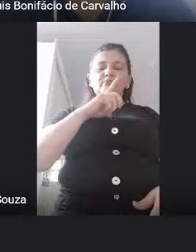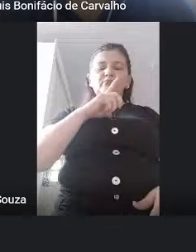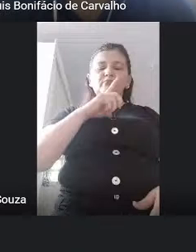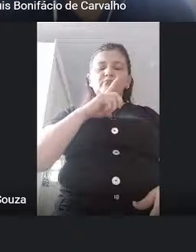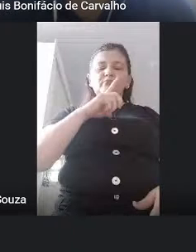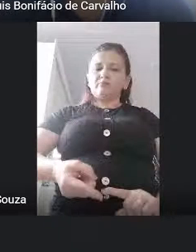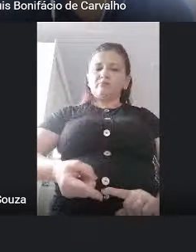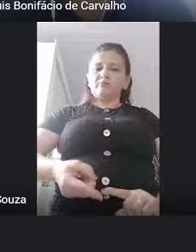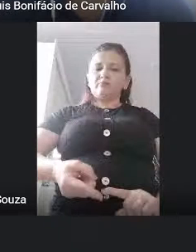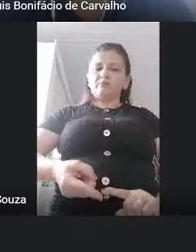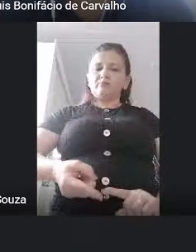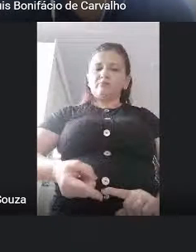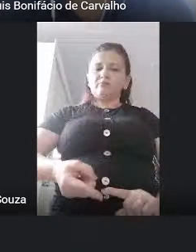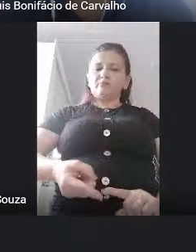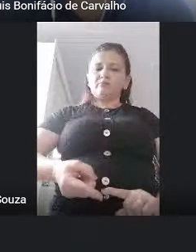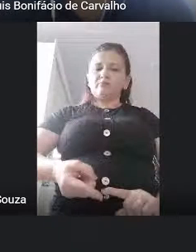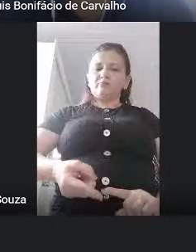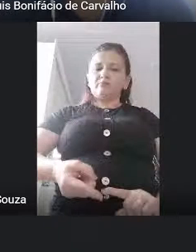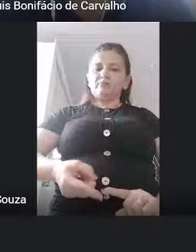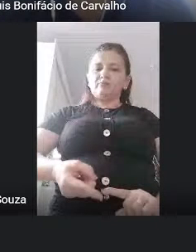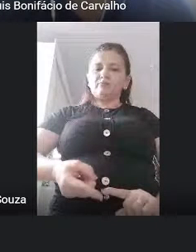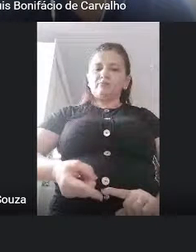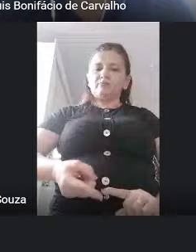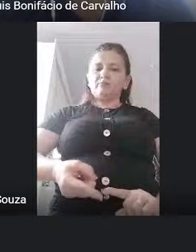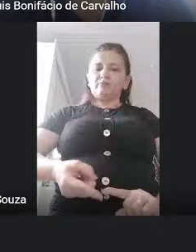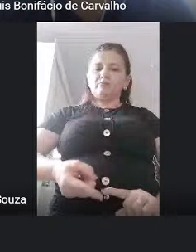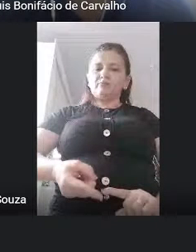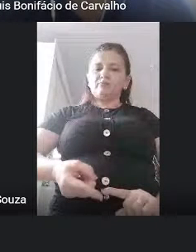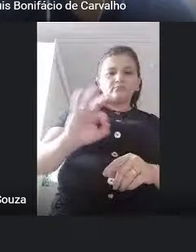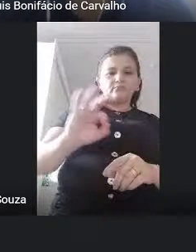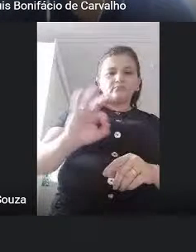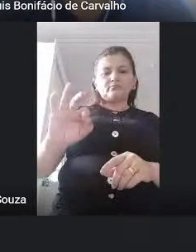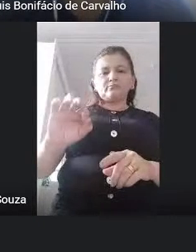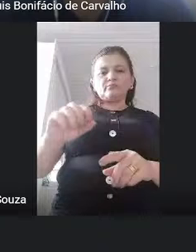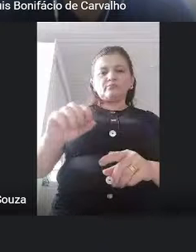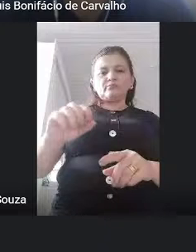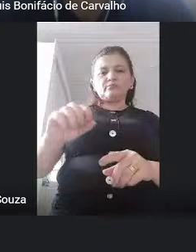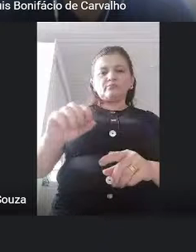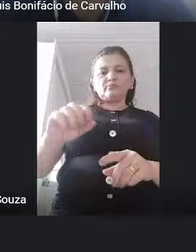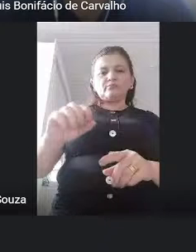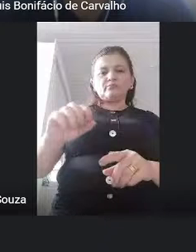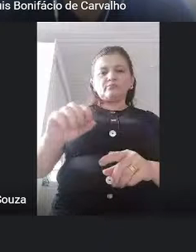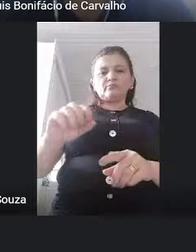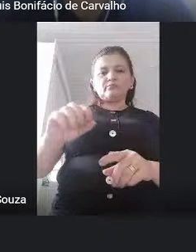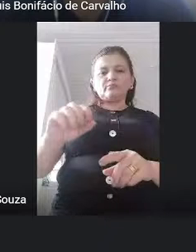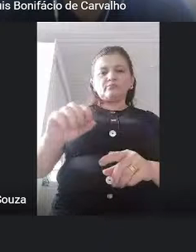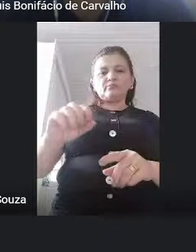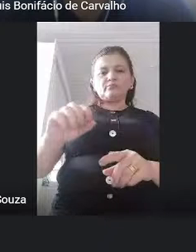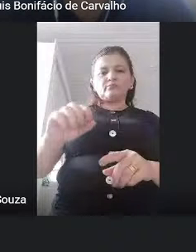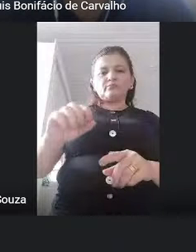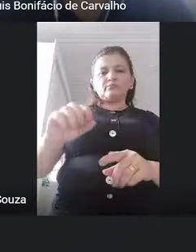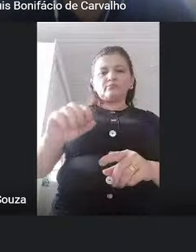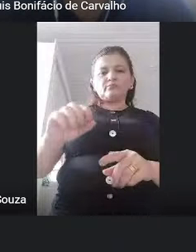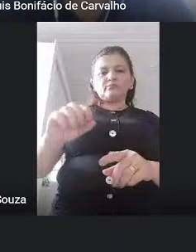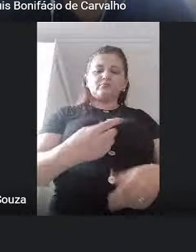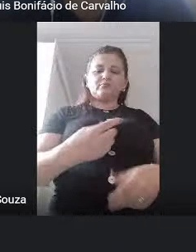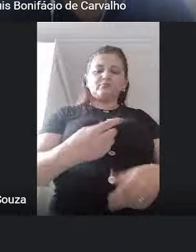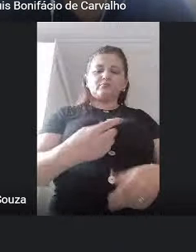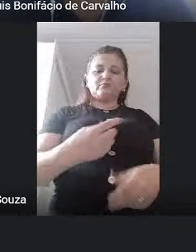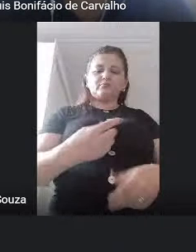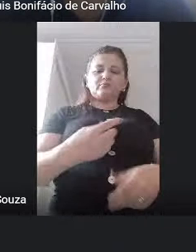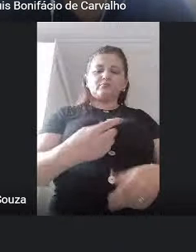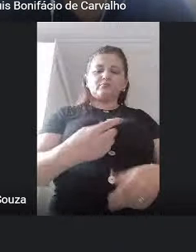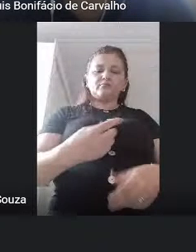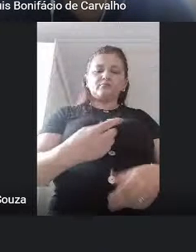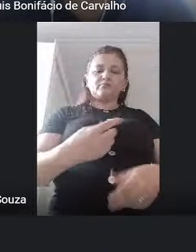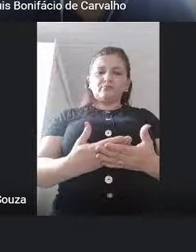sociedade, né? A gente, quando pega as taxas de prevalência de sífilis na população em geral, os estudos não são muitos, mas existem alguns estudos, e aí a